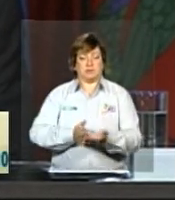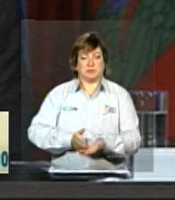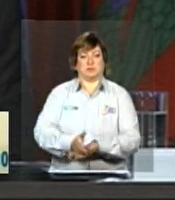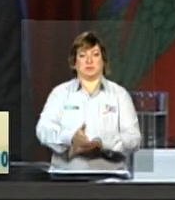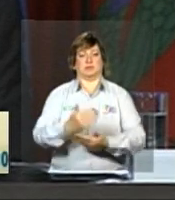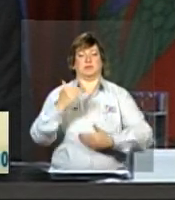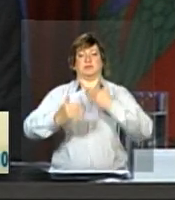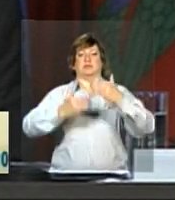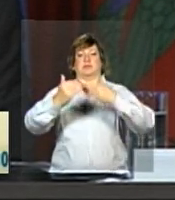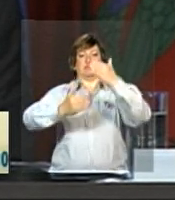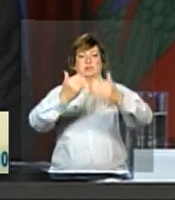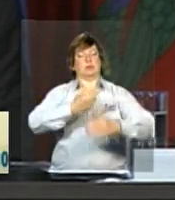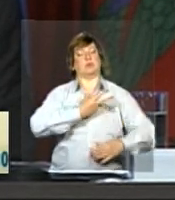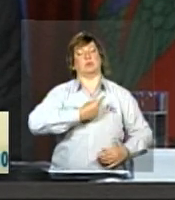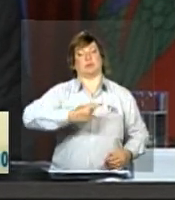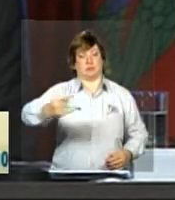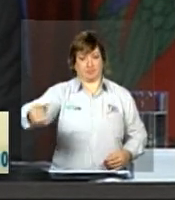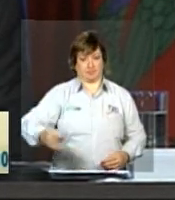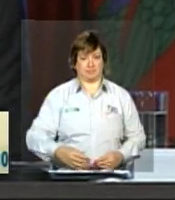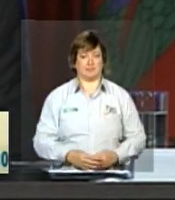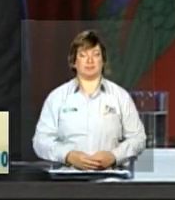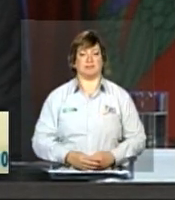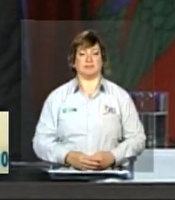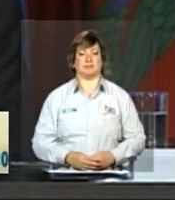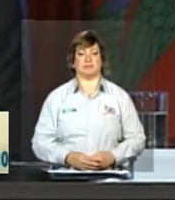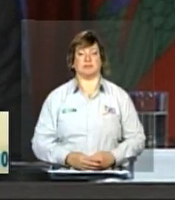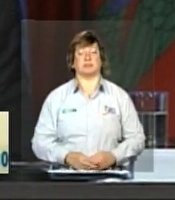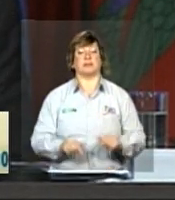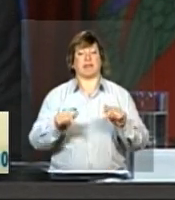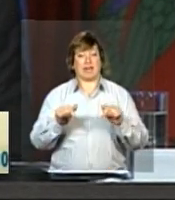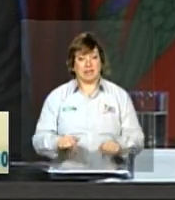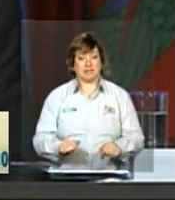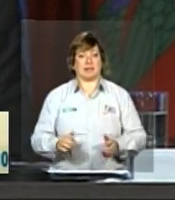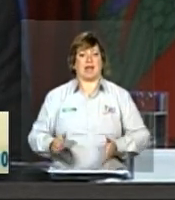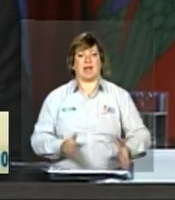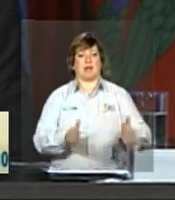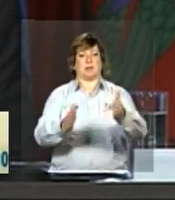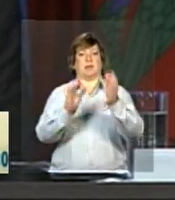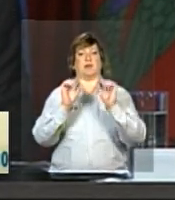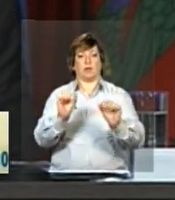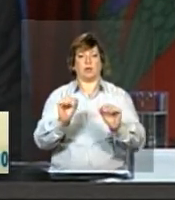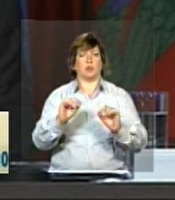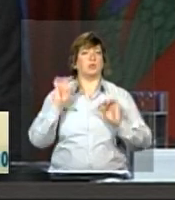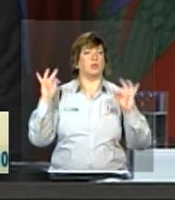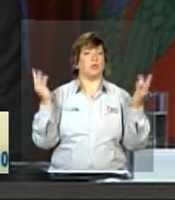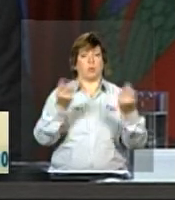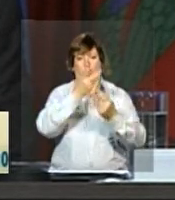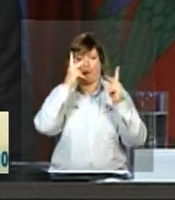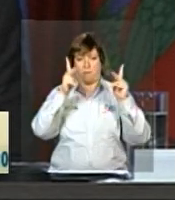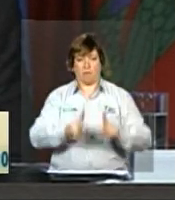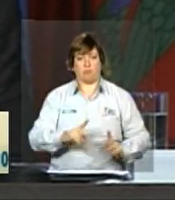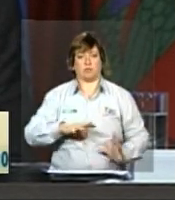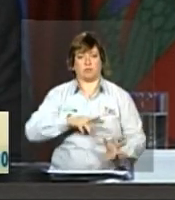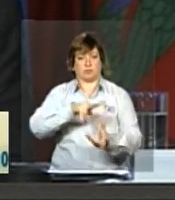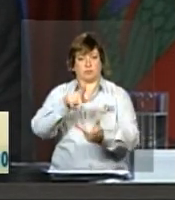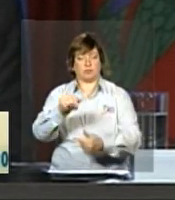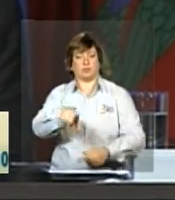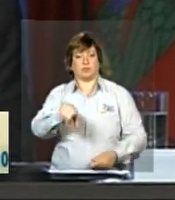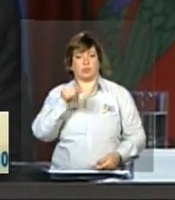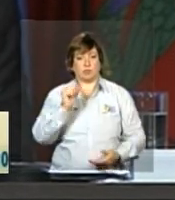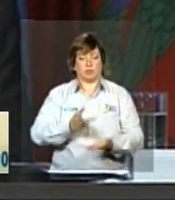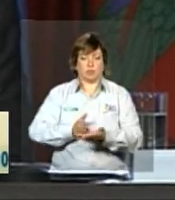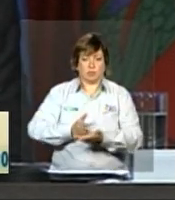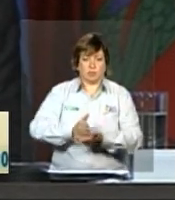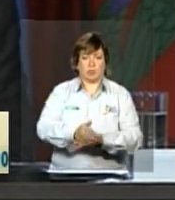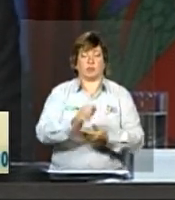o desenvolvimento sustentável. Este é o caminho que a comunidade internacional escolheu percorrer em direção